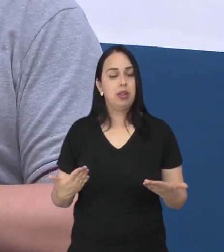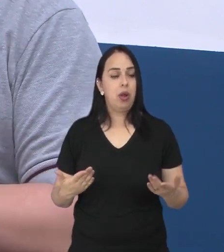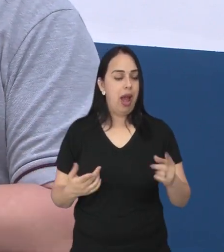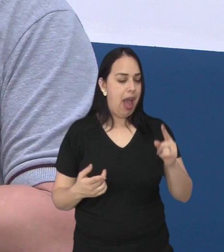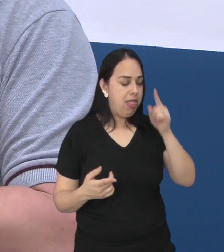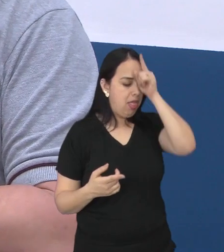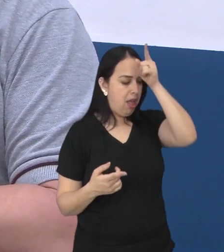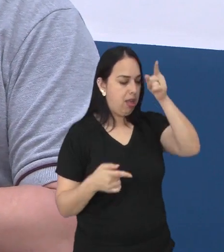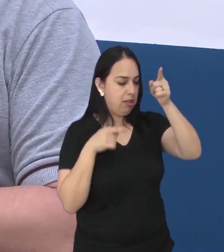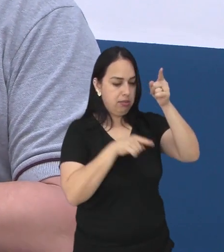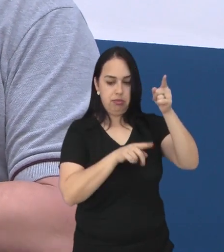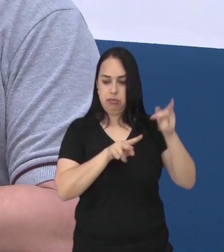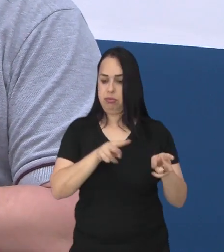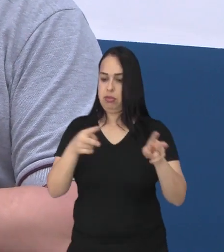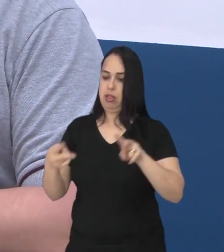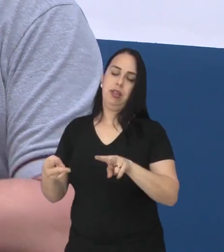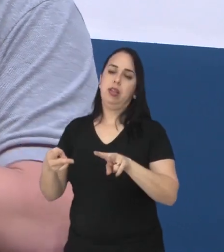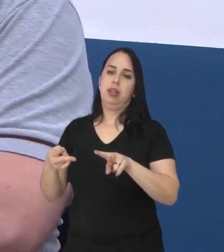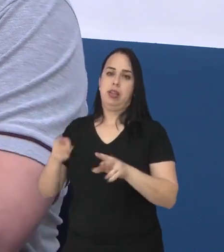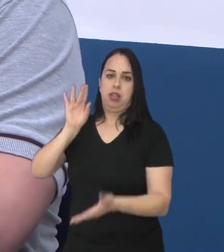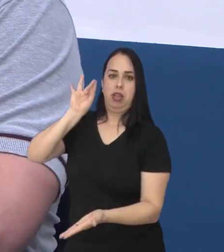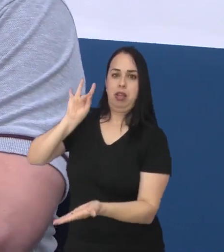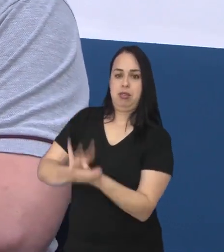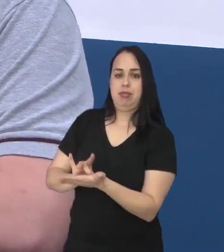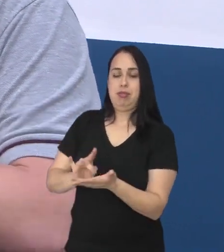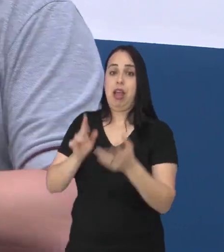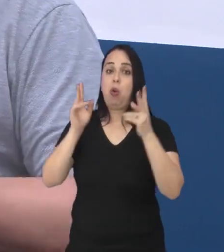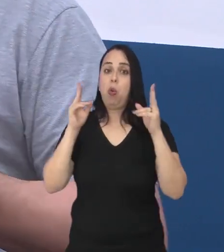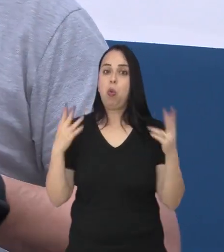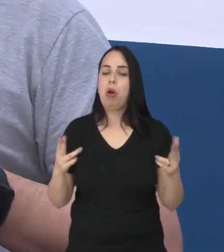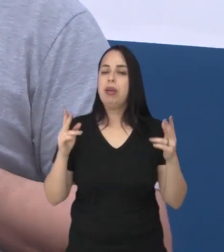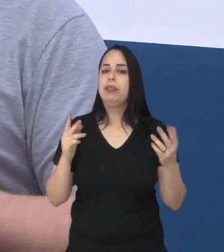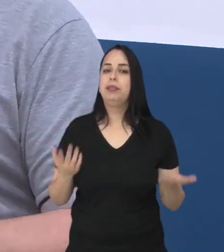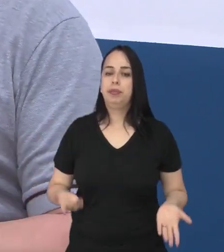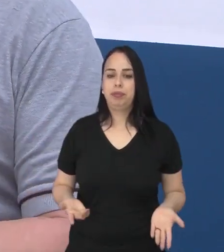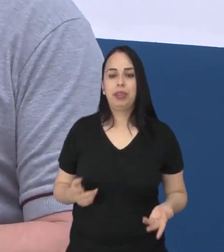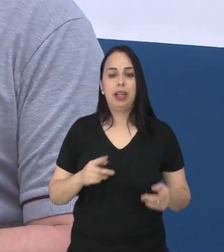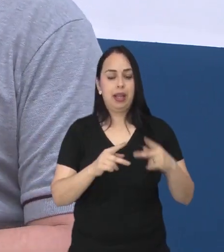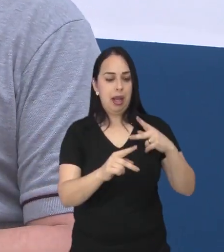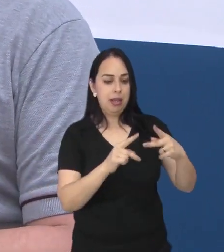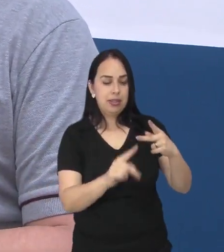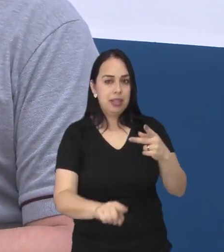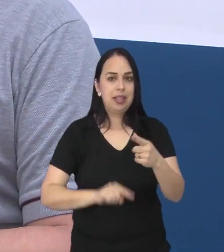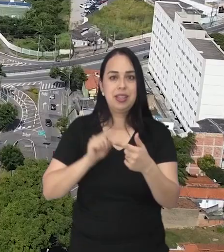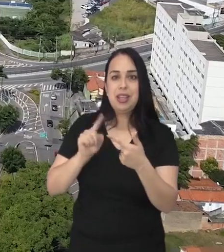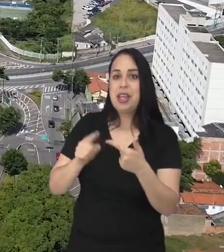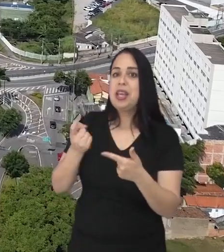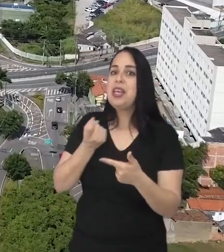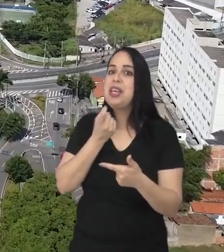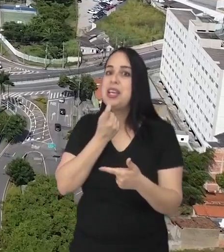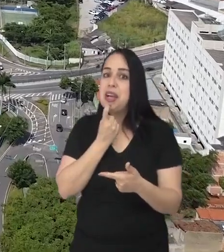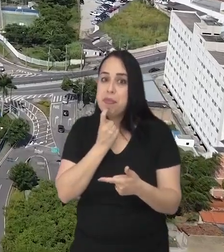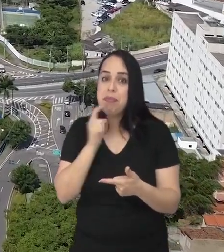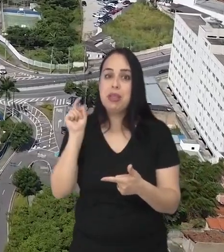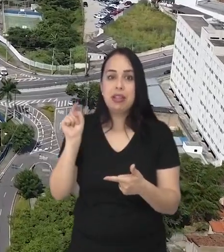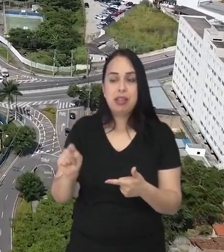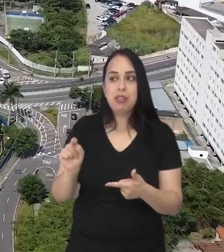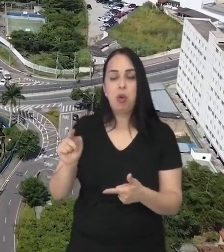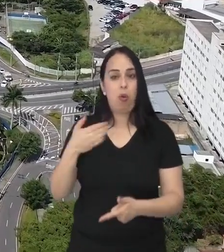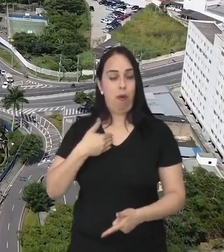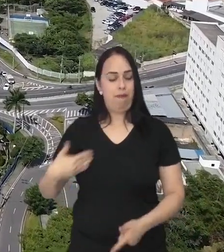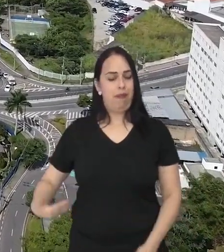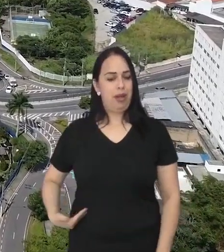Agora, precisamos ver qual é a diferença entre a ideia e, obviamente, a materialização no plano real. São José dos Campos